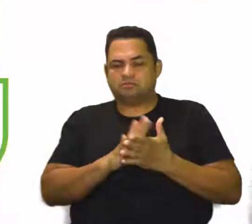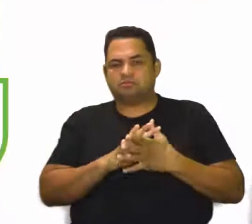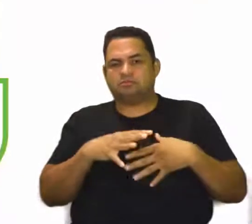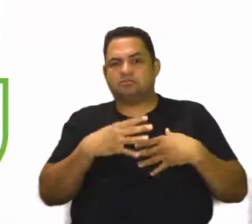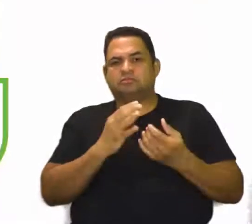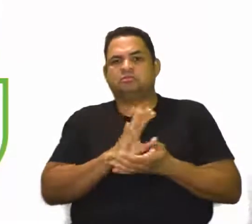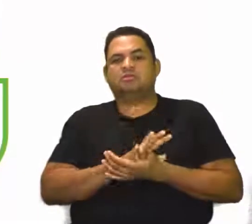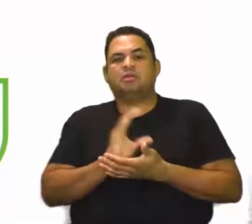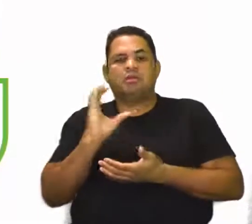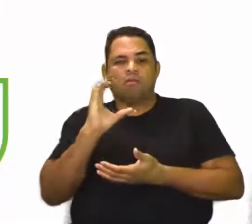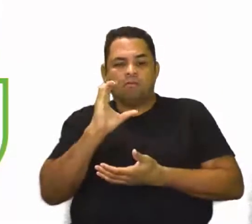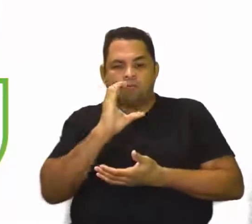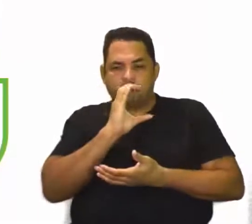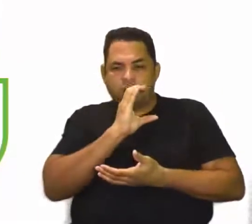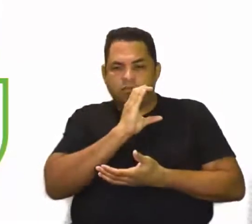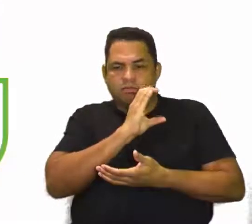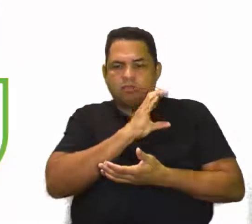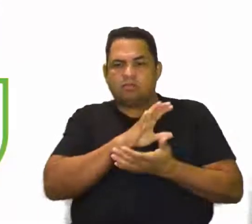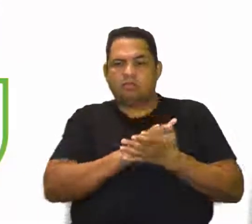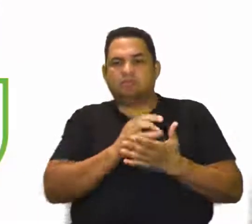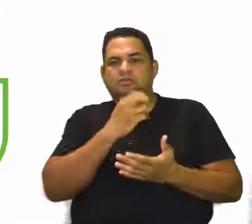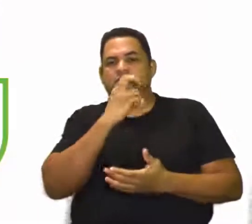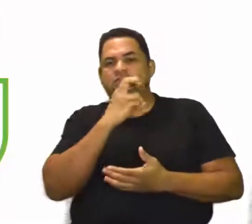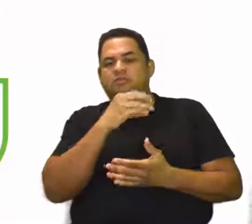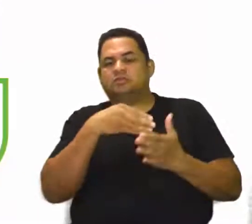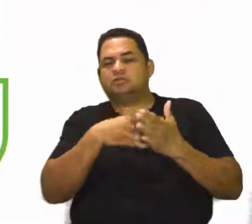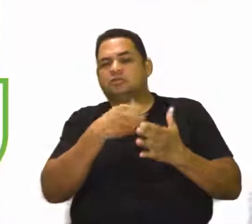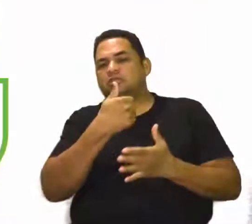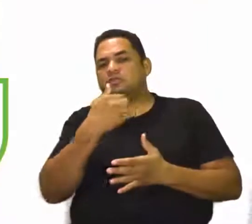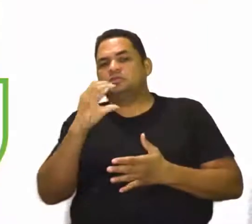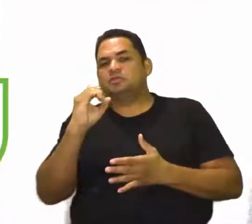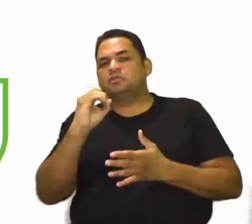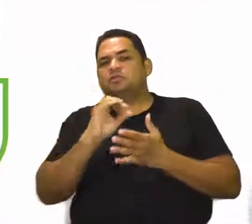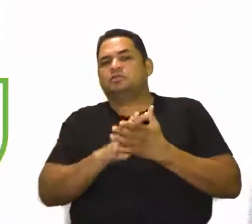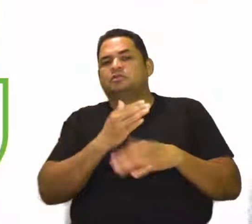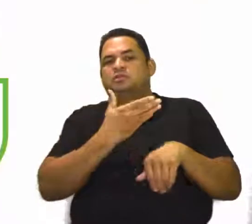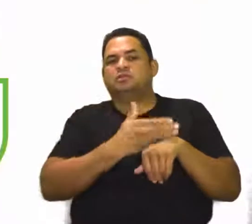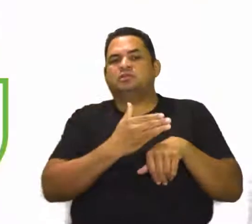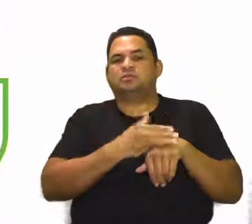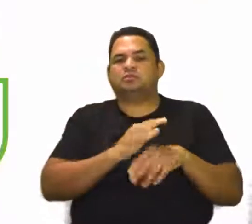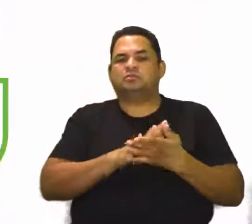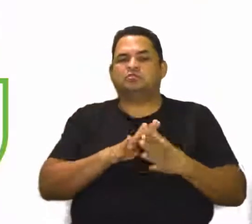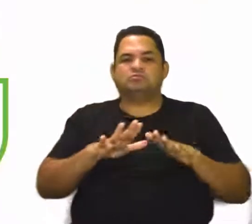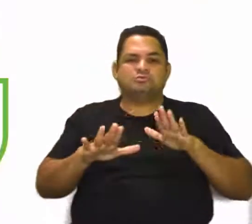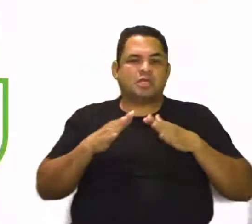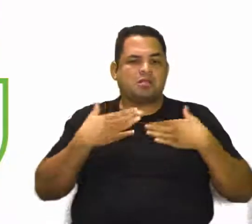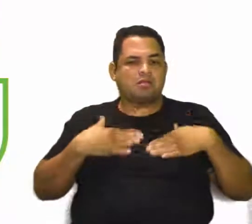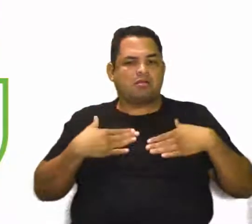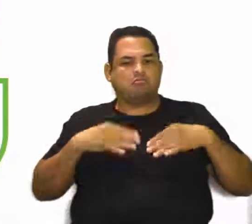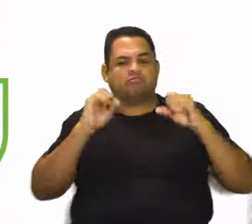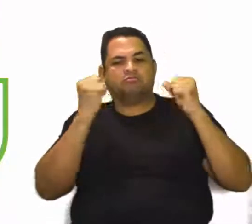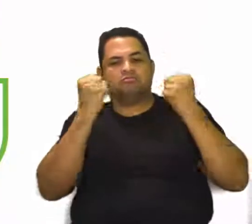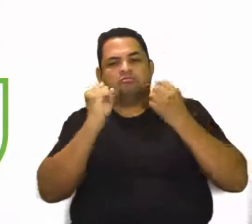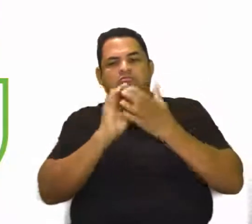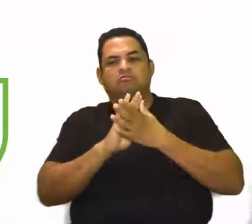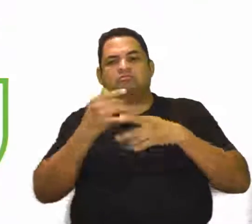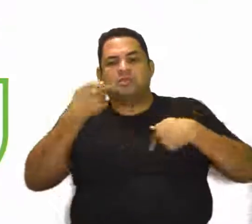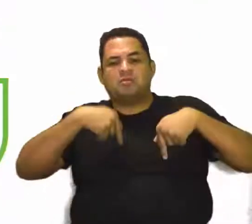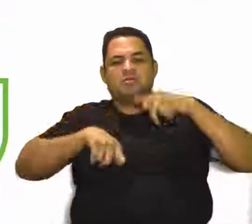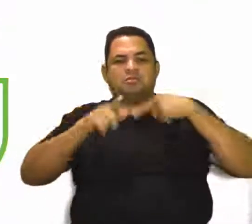que acontece o aquecimento, ele vai de 5 a 10 minutos. Tá? Exercícios gerais, moderados,